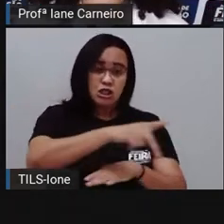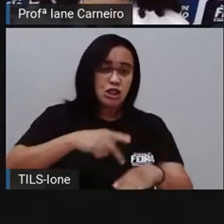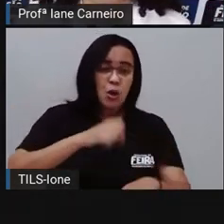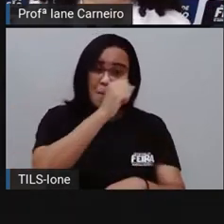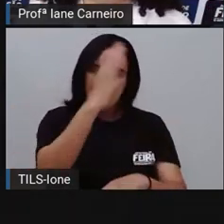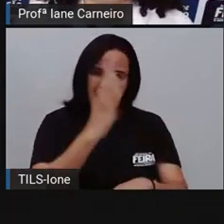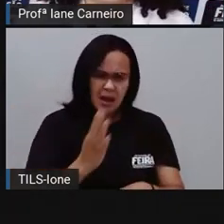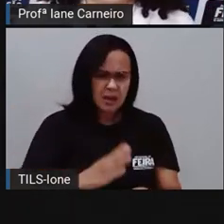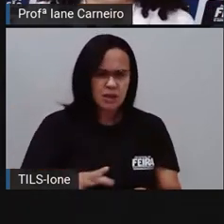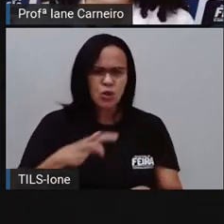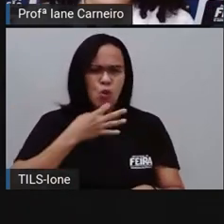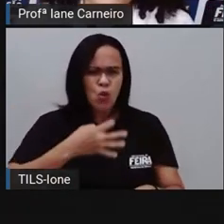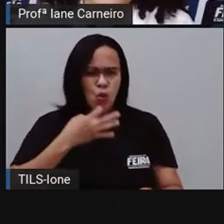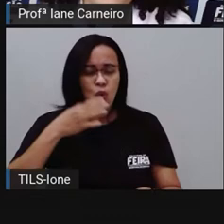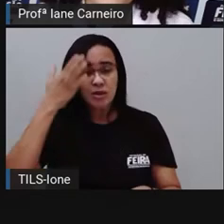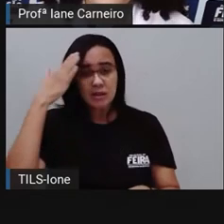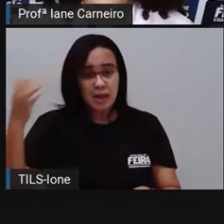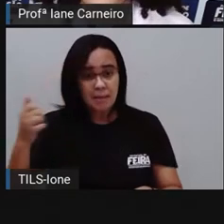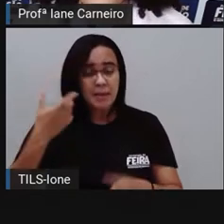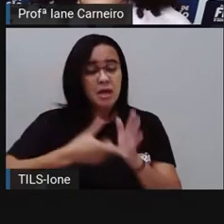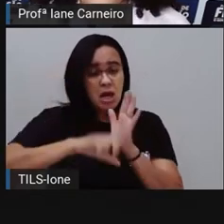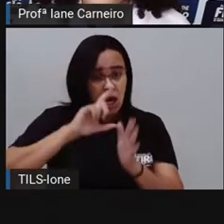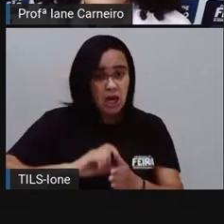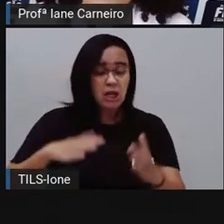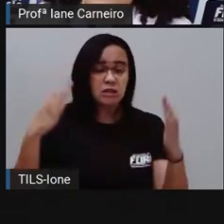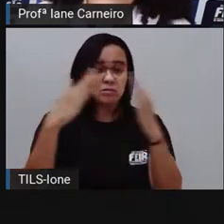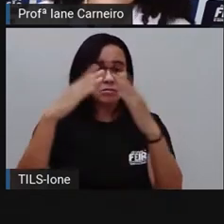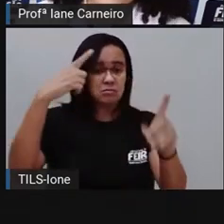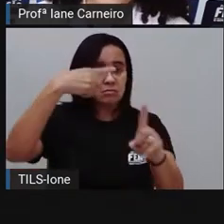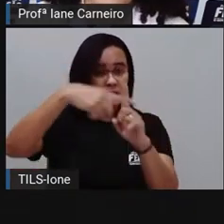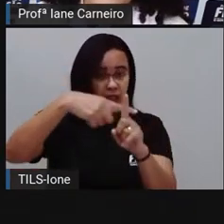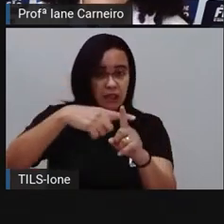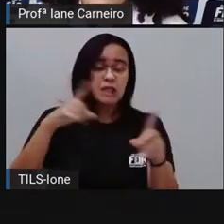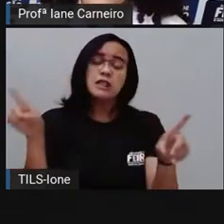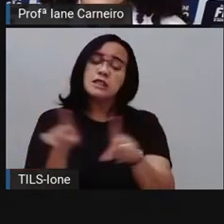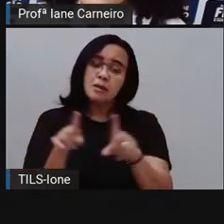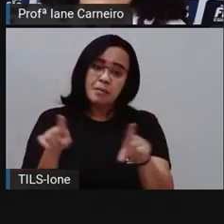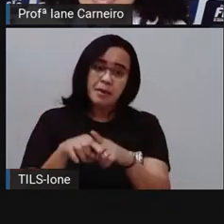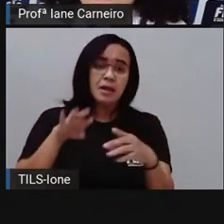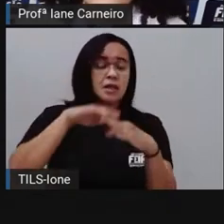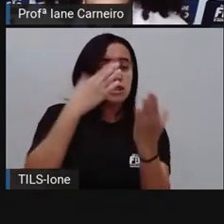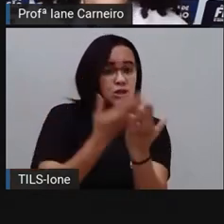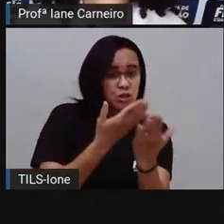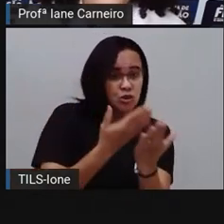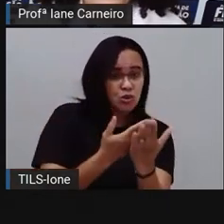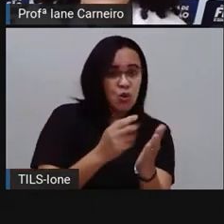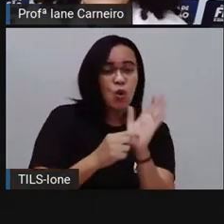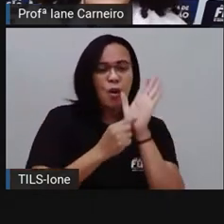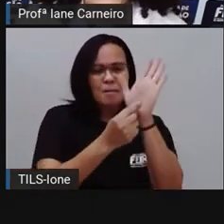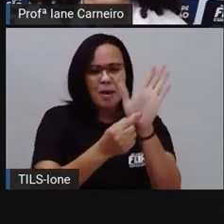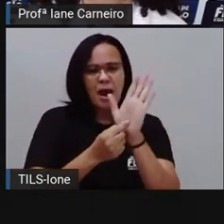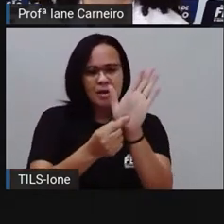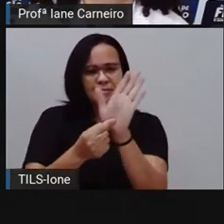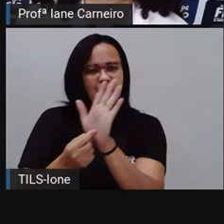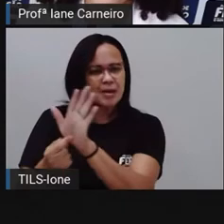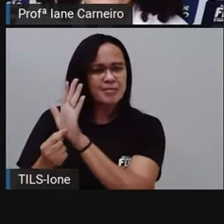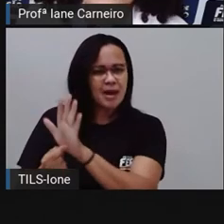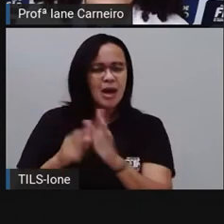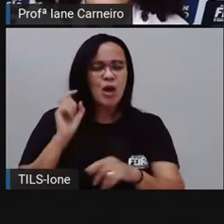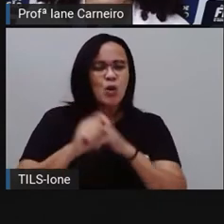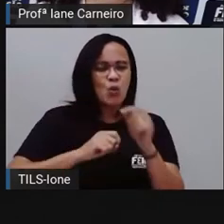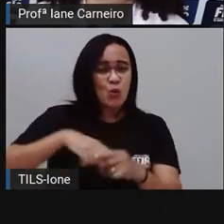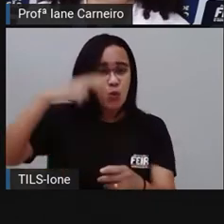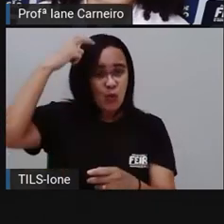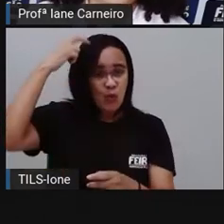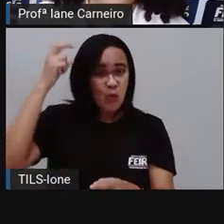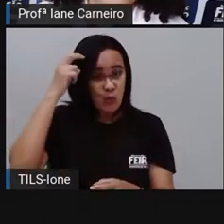né? Ela também fazia apresentações em escolas, né, em apresentações culturais, e hoje em dia está, sim, famosa,